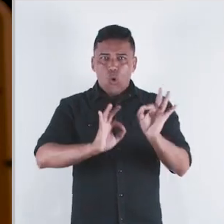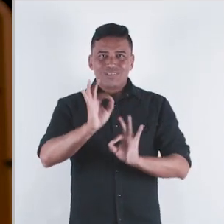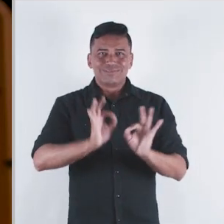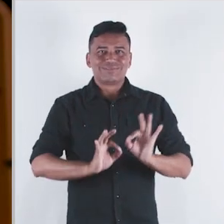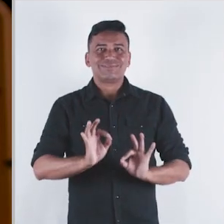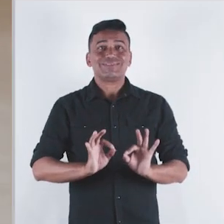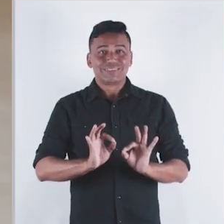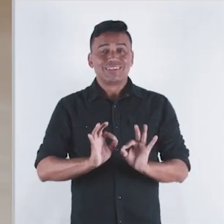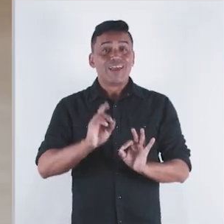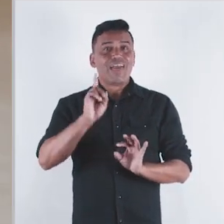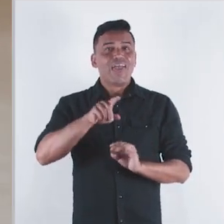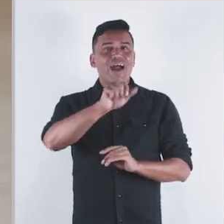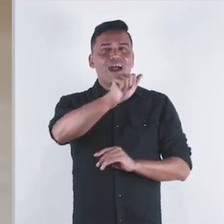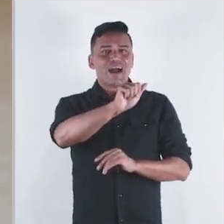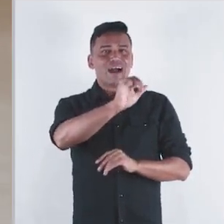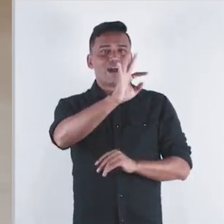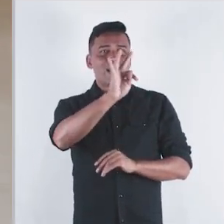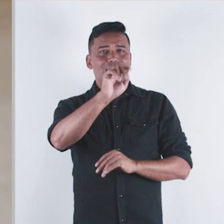que é o Atlas, né?